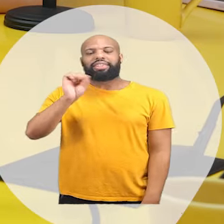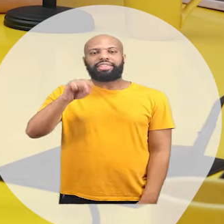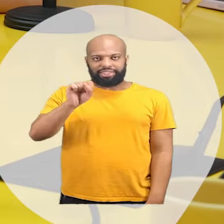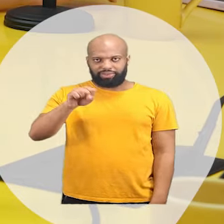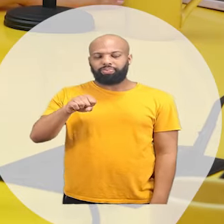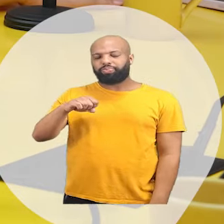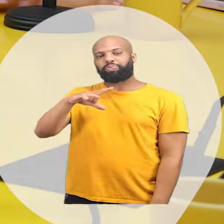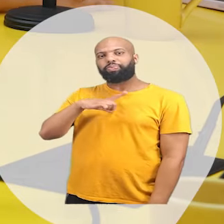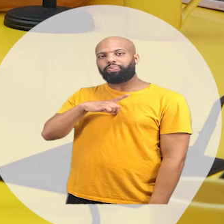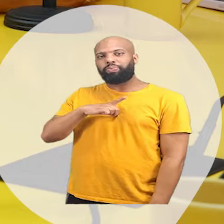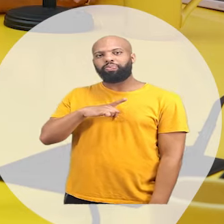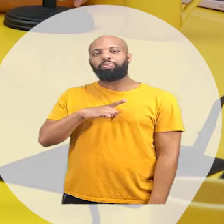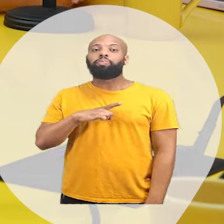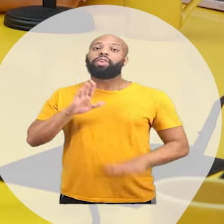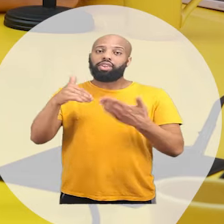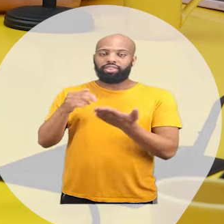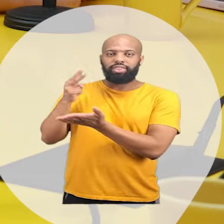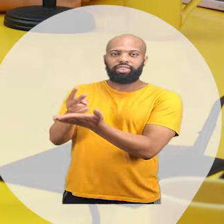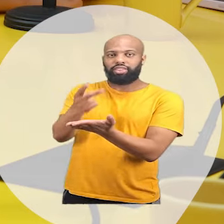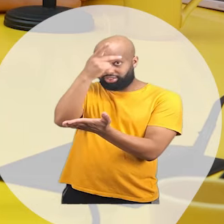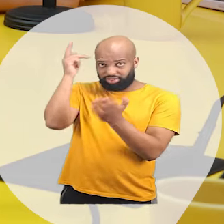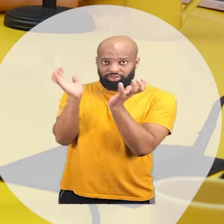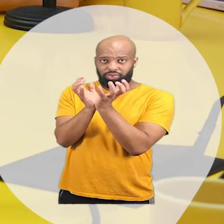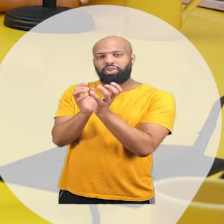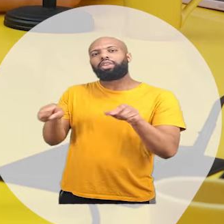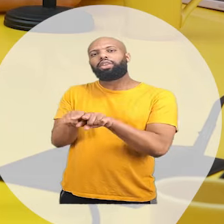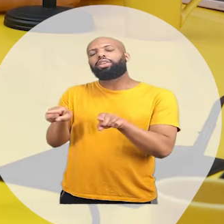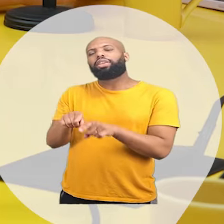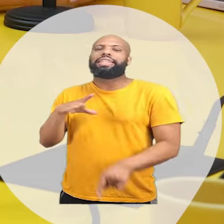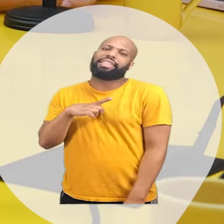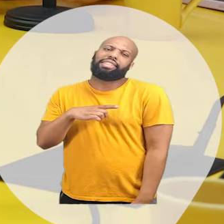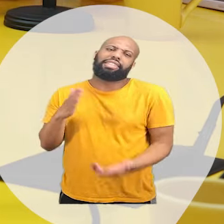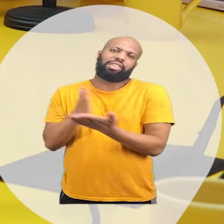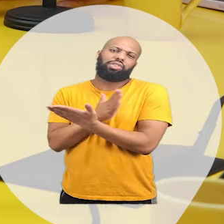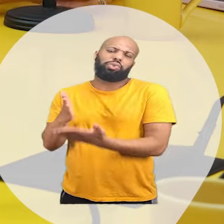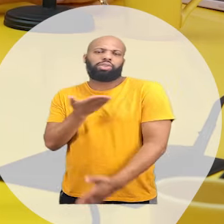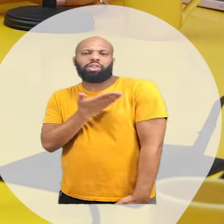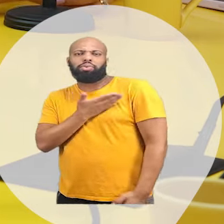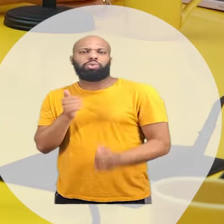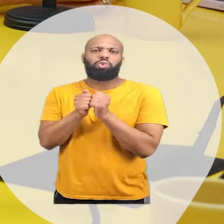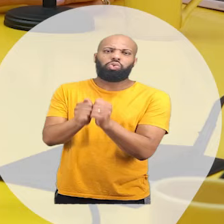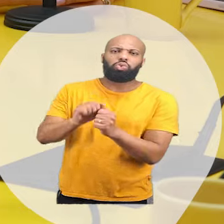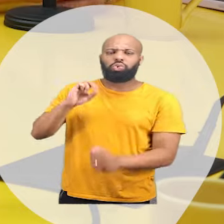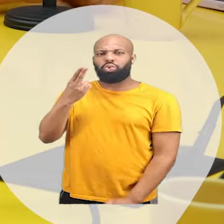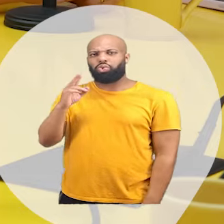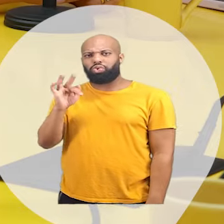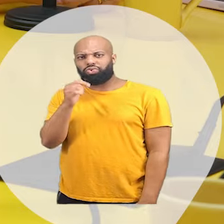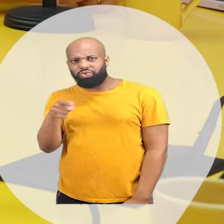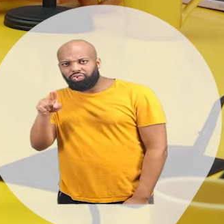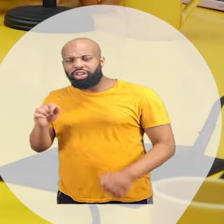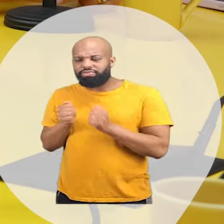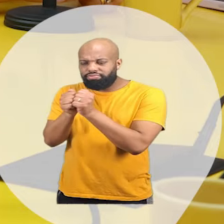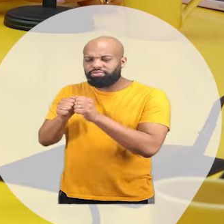tem visitas tem tem Geralmente a galera daqui e às vezes a gente leva algum amigo às vezes seguidor